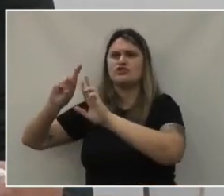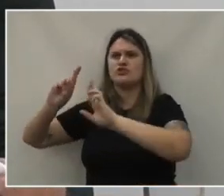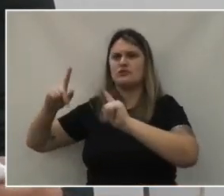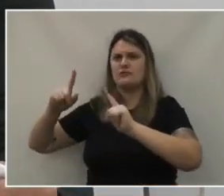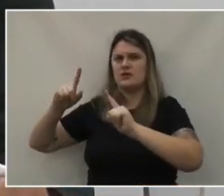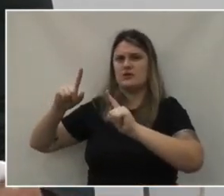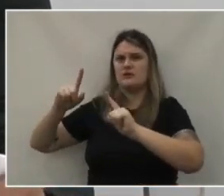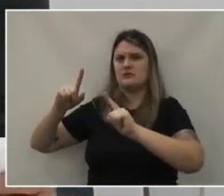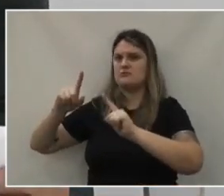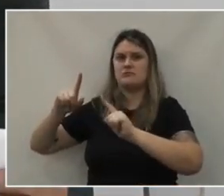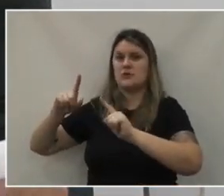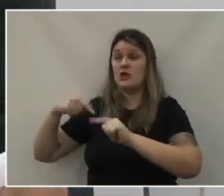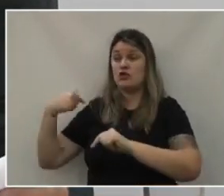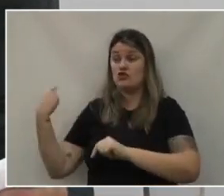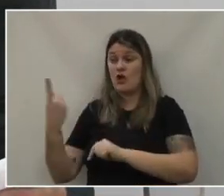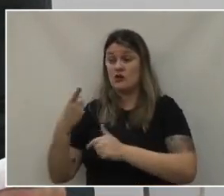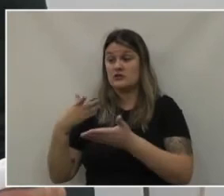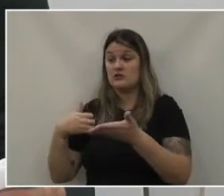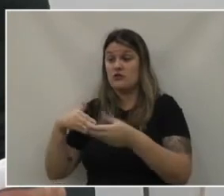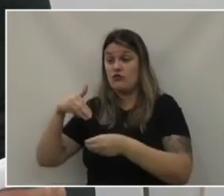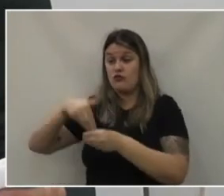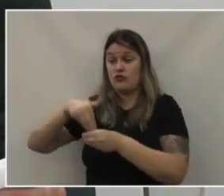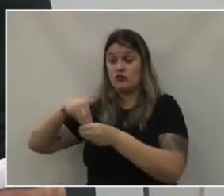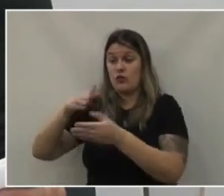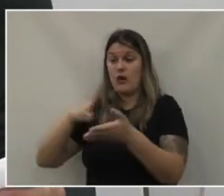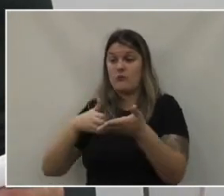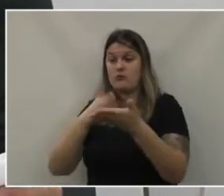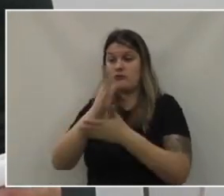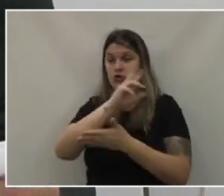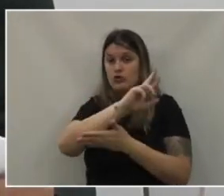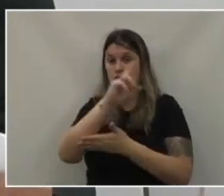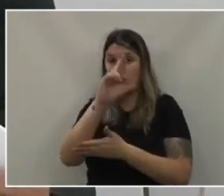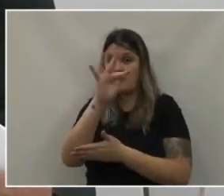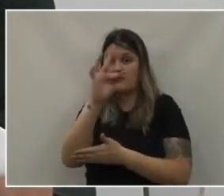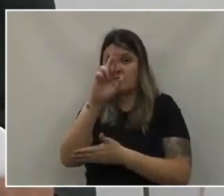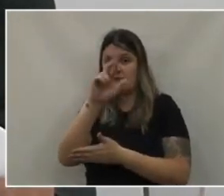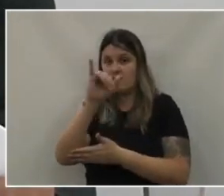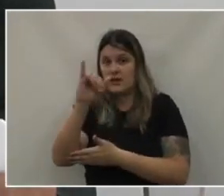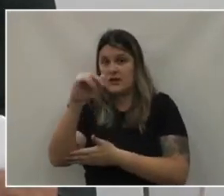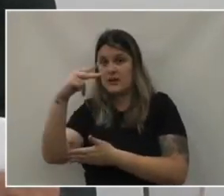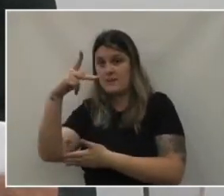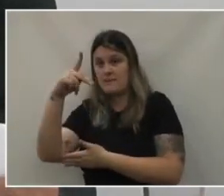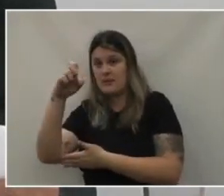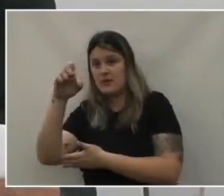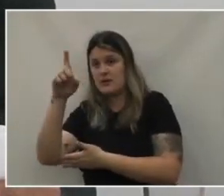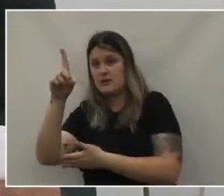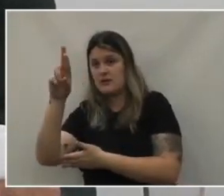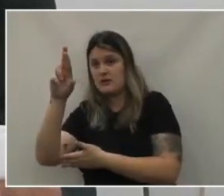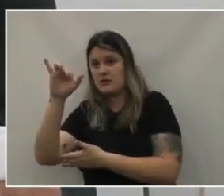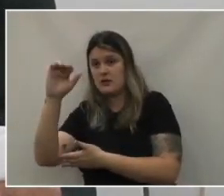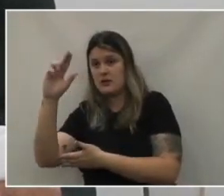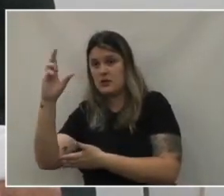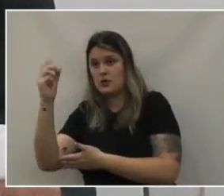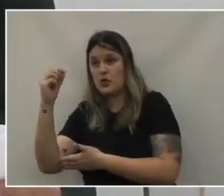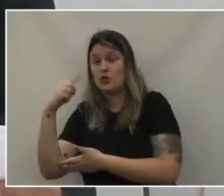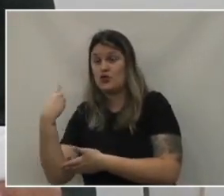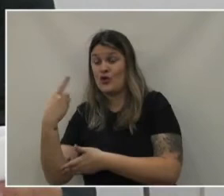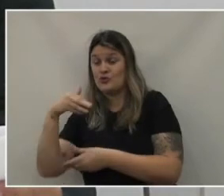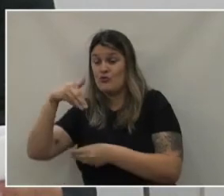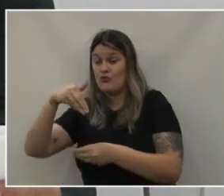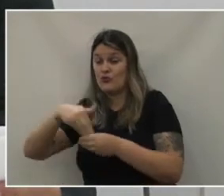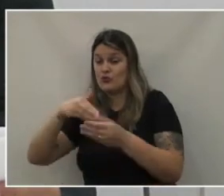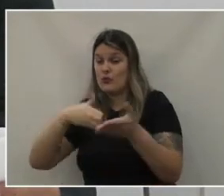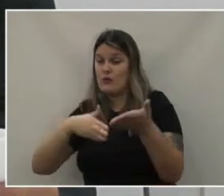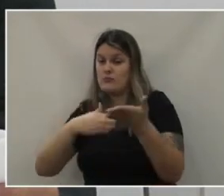foi aprovado aqui pelos senhores vereadores. Então, para que se exija o respeito pelo que foi aprovado